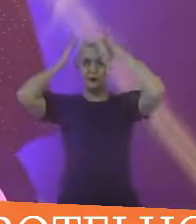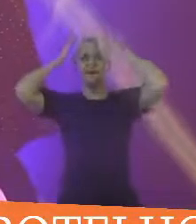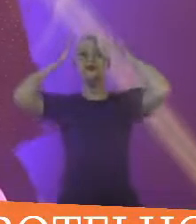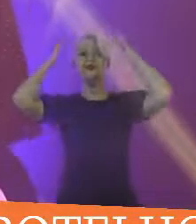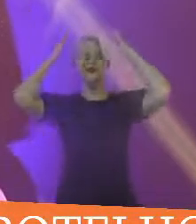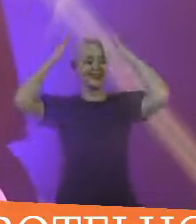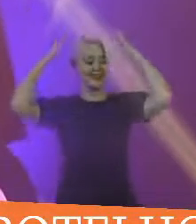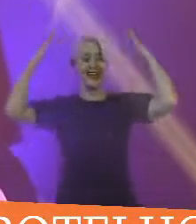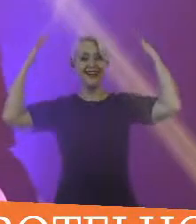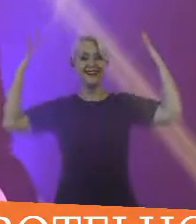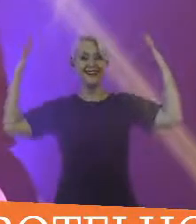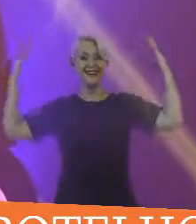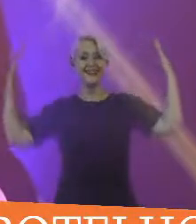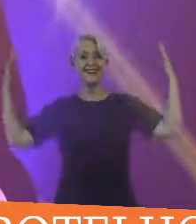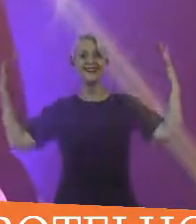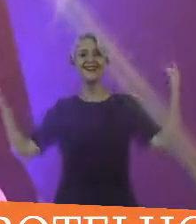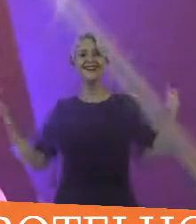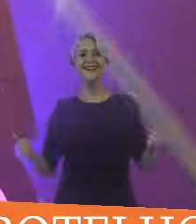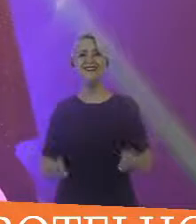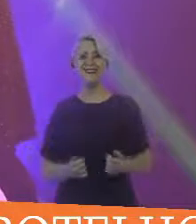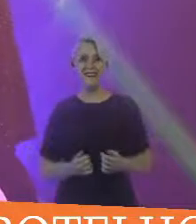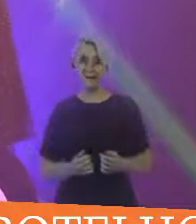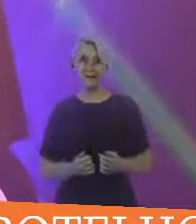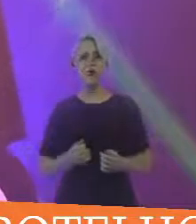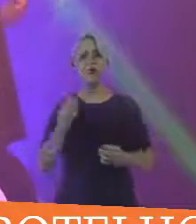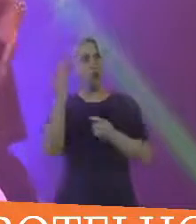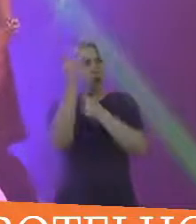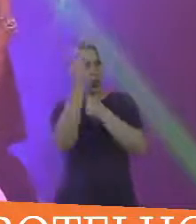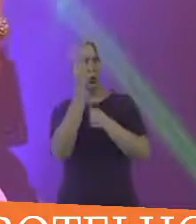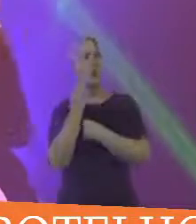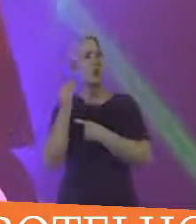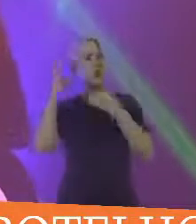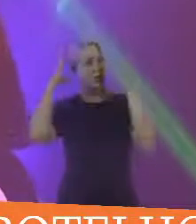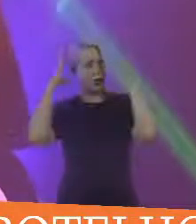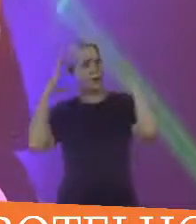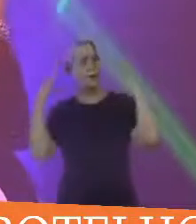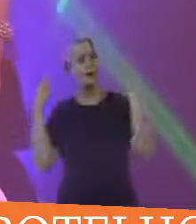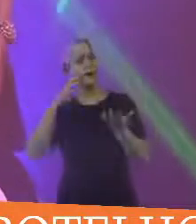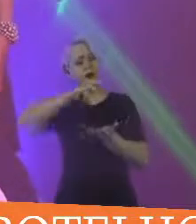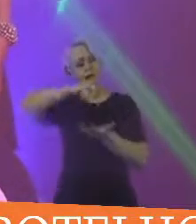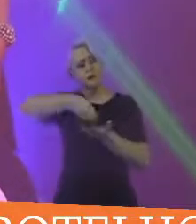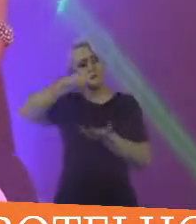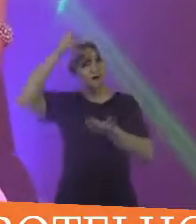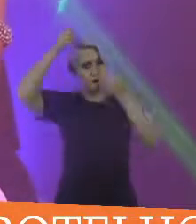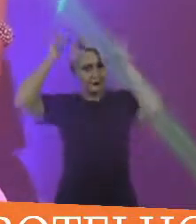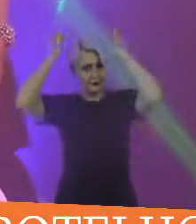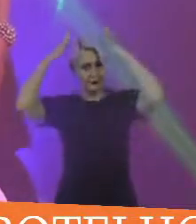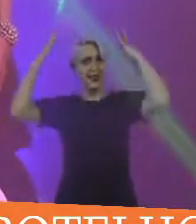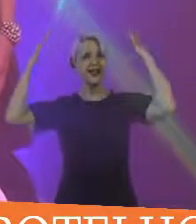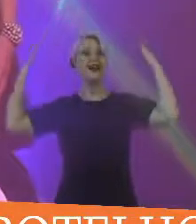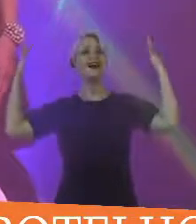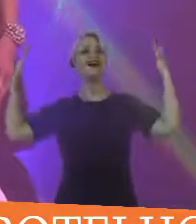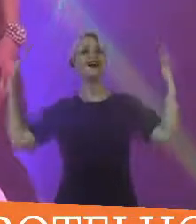Loção brilhante. Cuide dos seus cabelos com a loção brilhante.